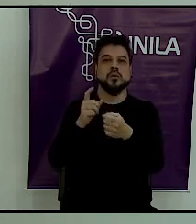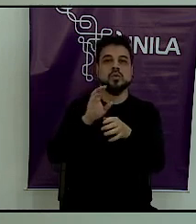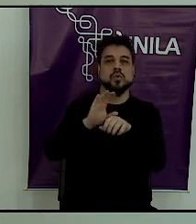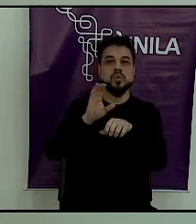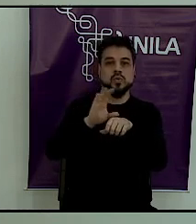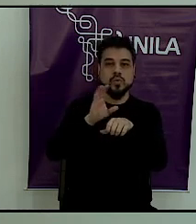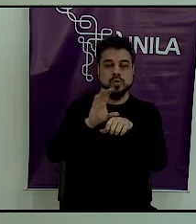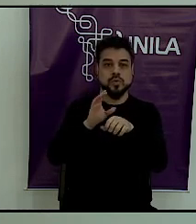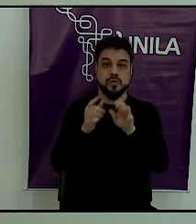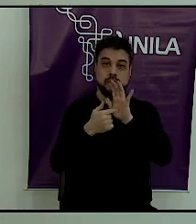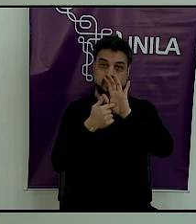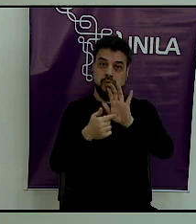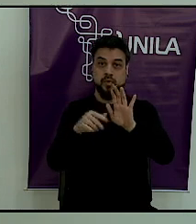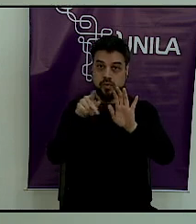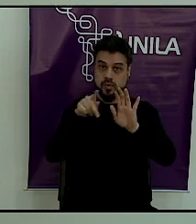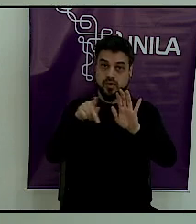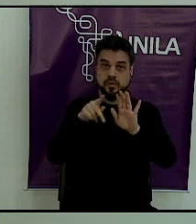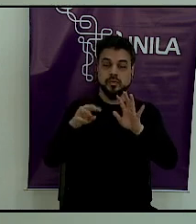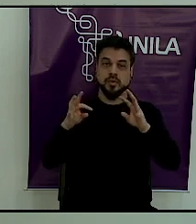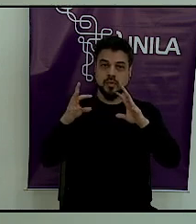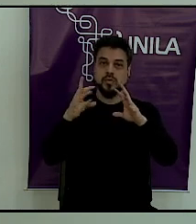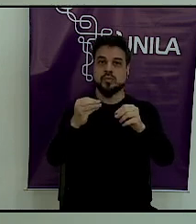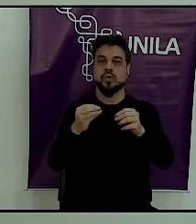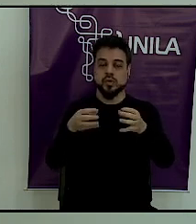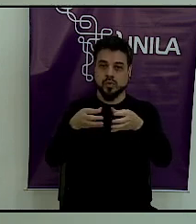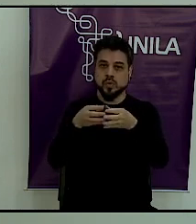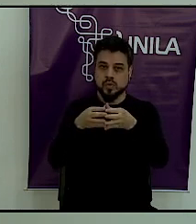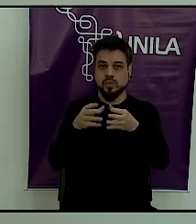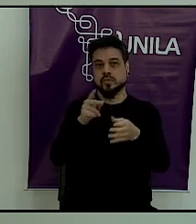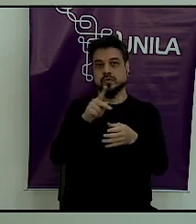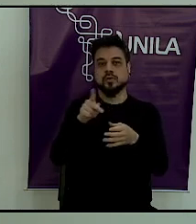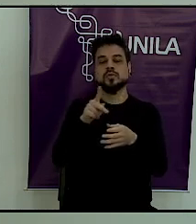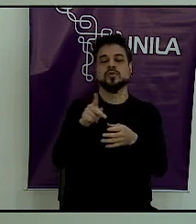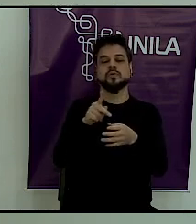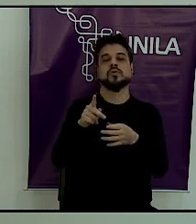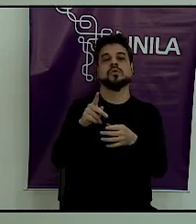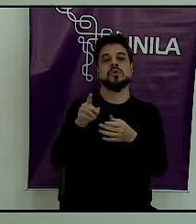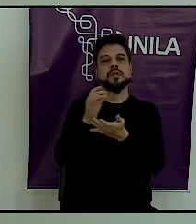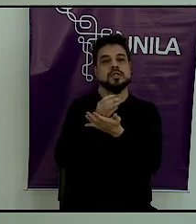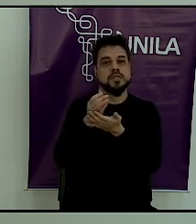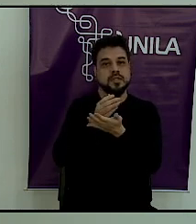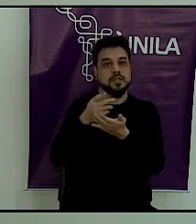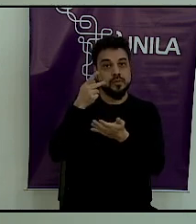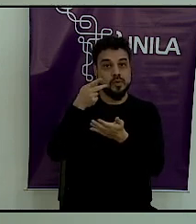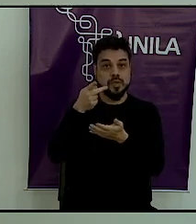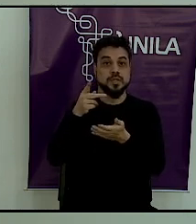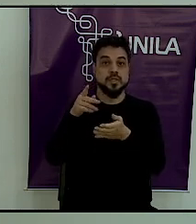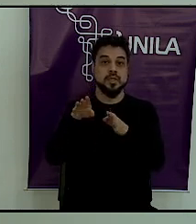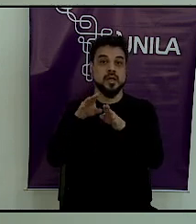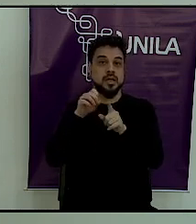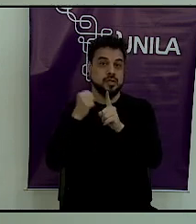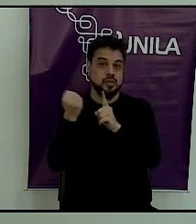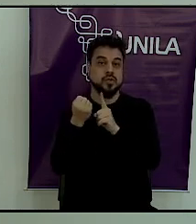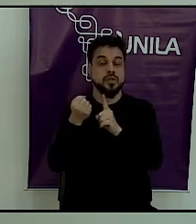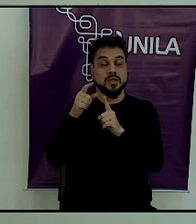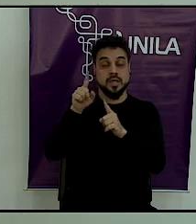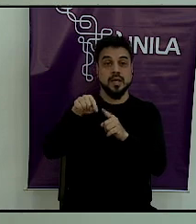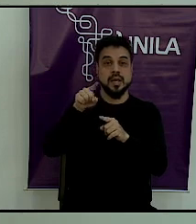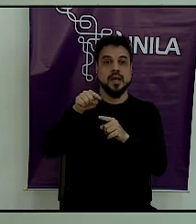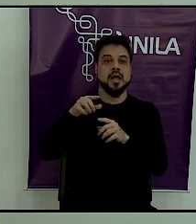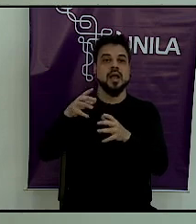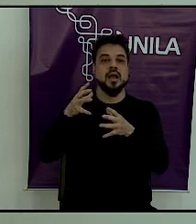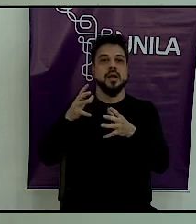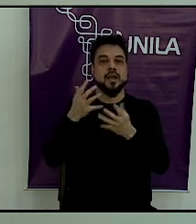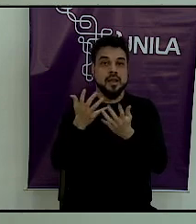ela não é mais minha, ela pertence ao Colegiado da Ciência Política e Sociologia. Acho